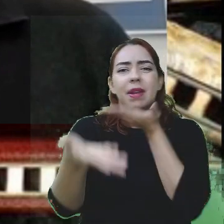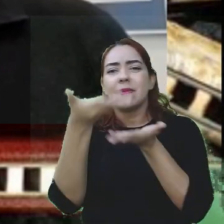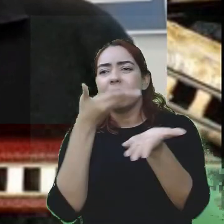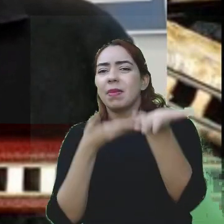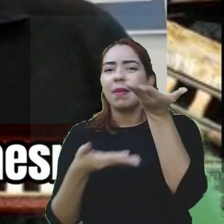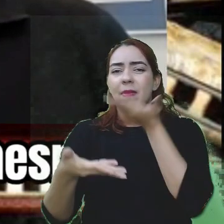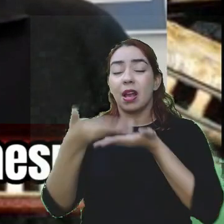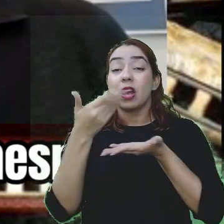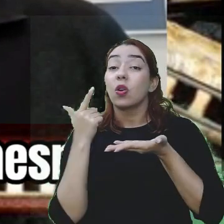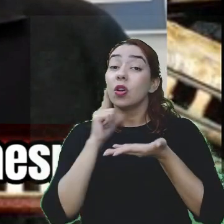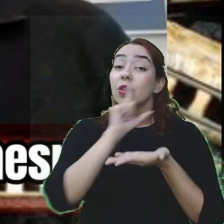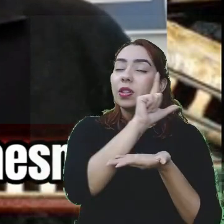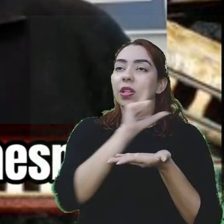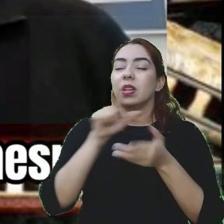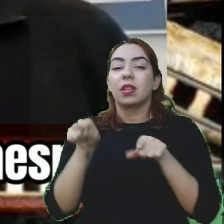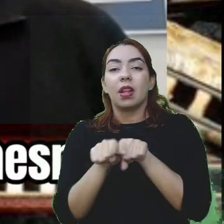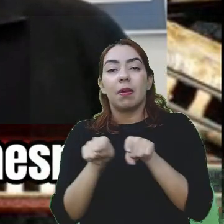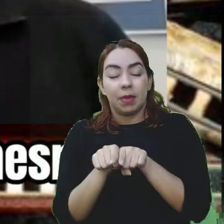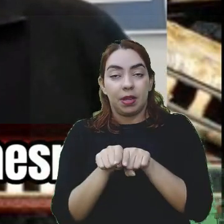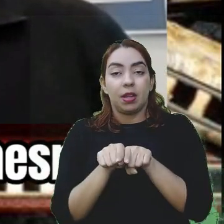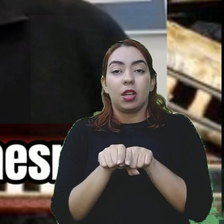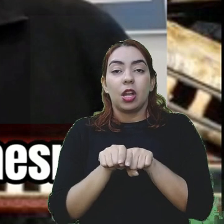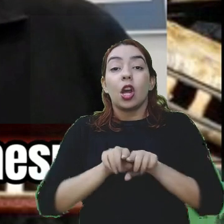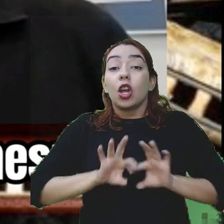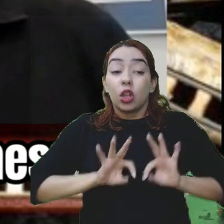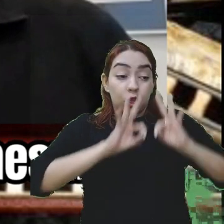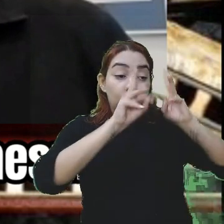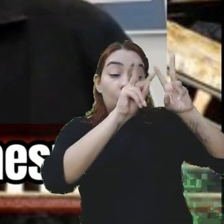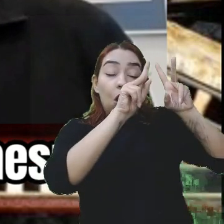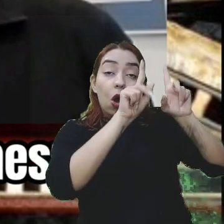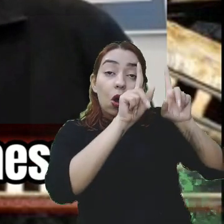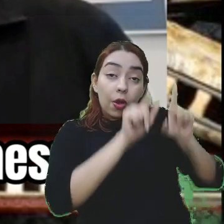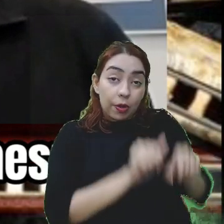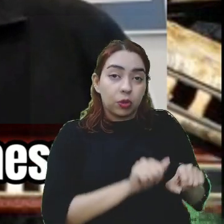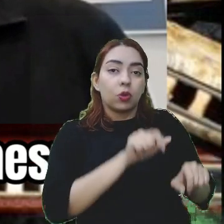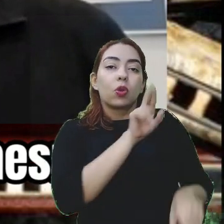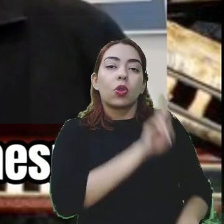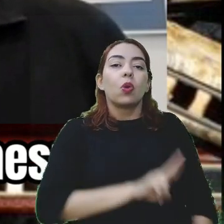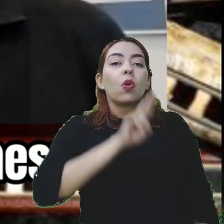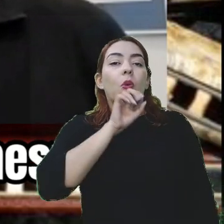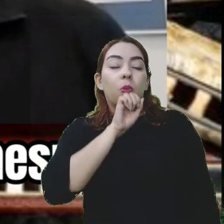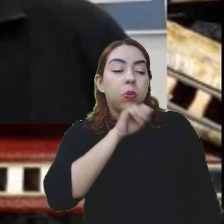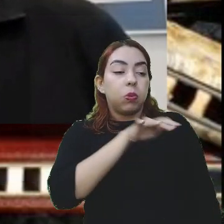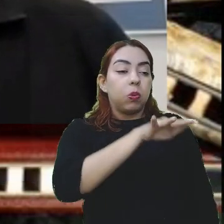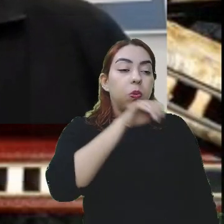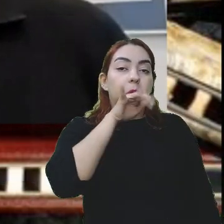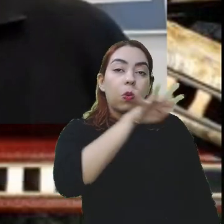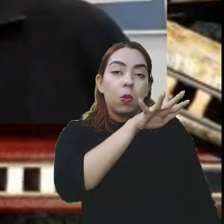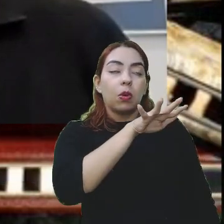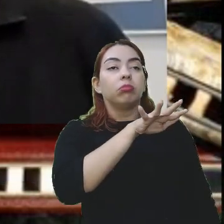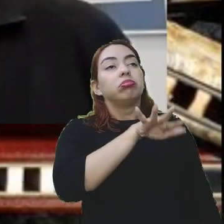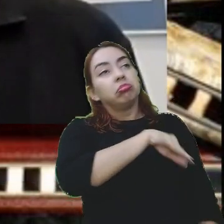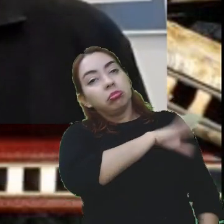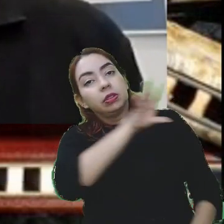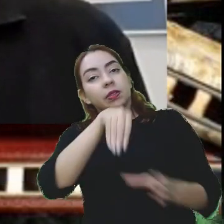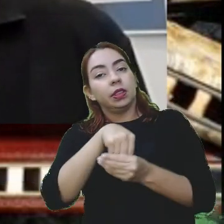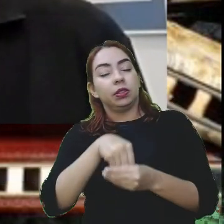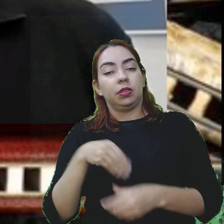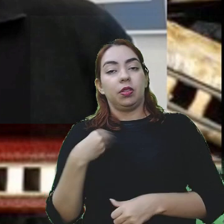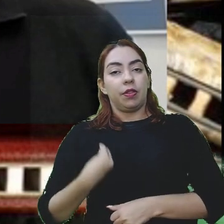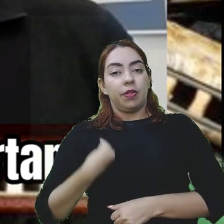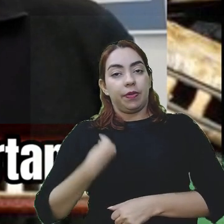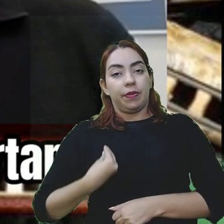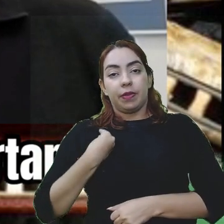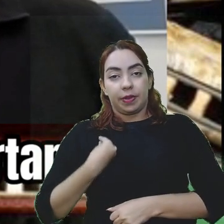intermédio da gaita, o sopro e o aspiro do instrumento da vida mesmo, né? Da vida que passa por meio